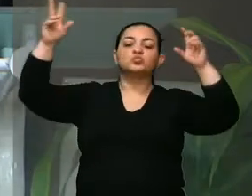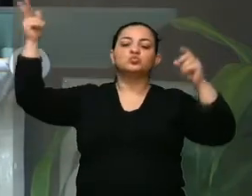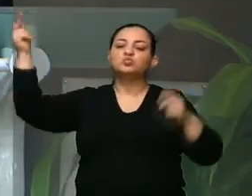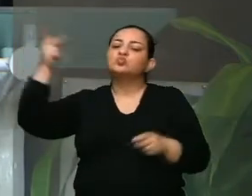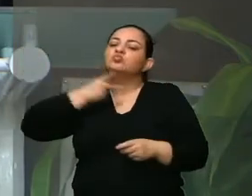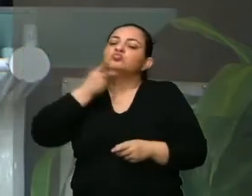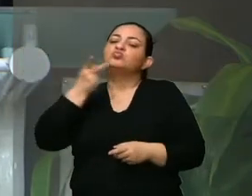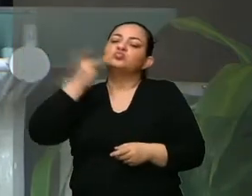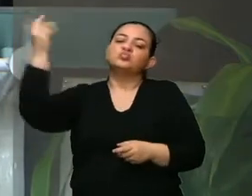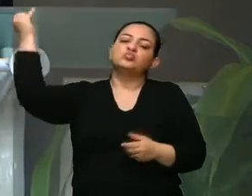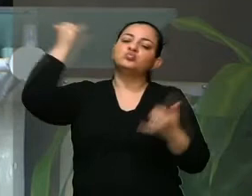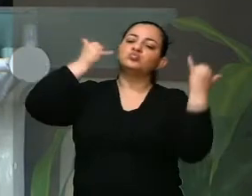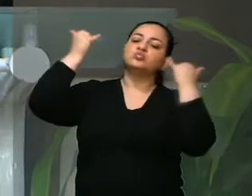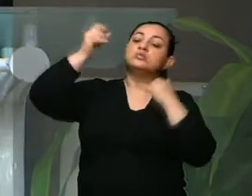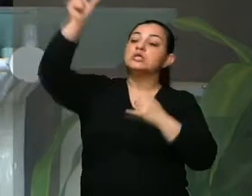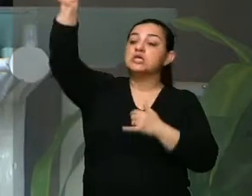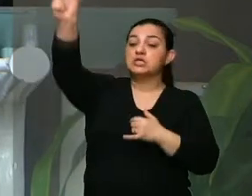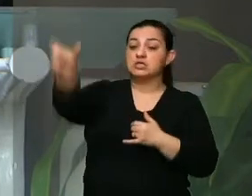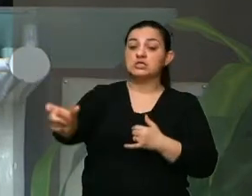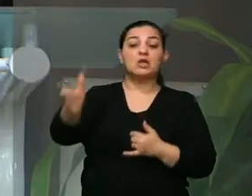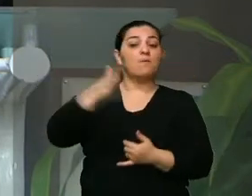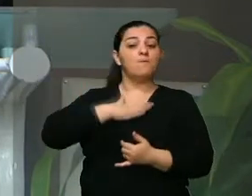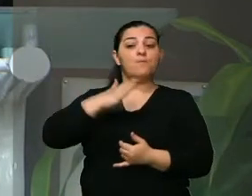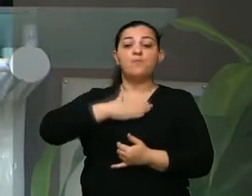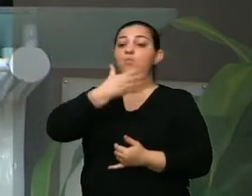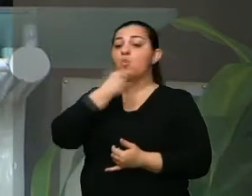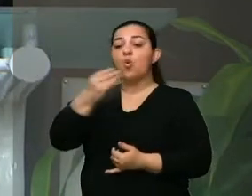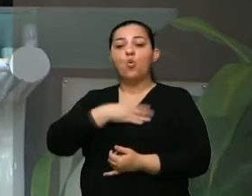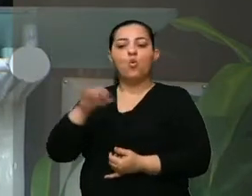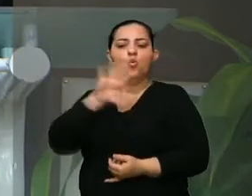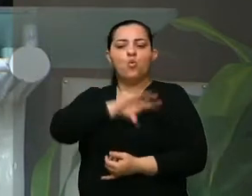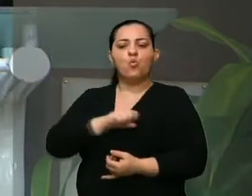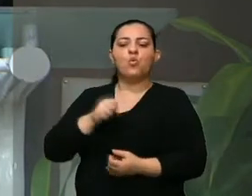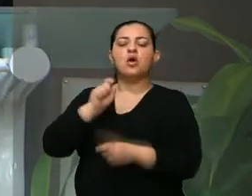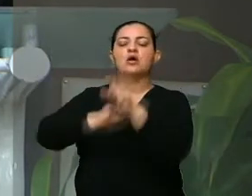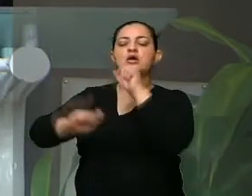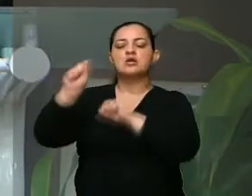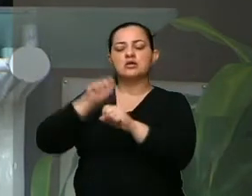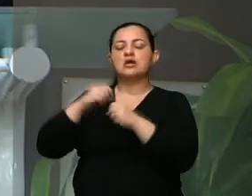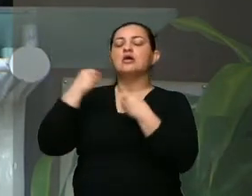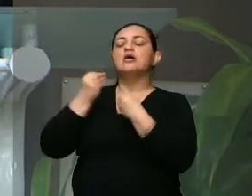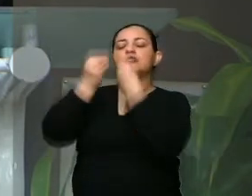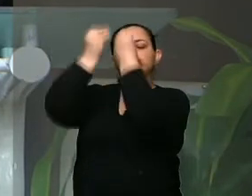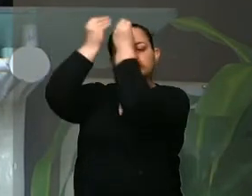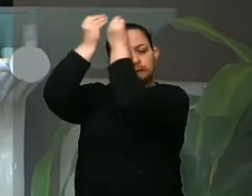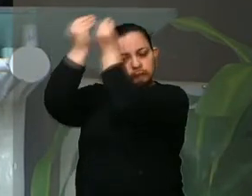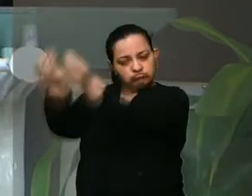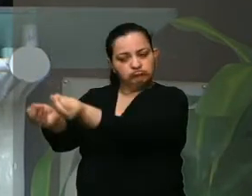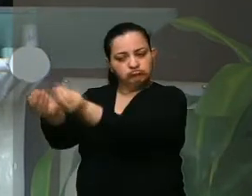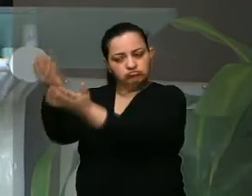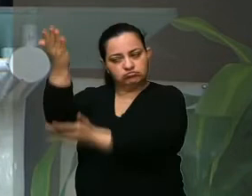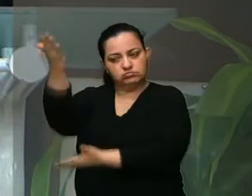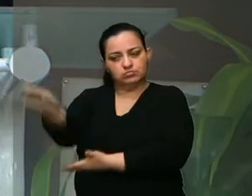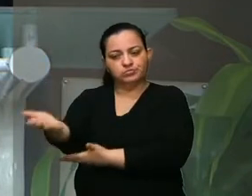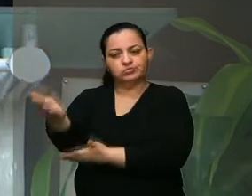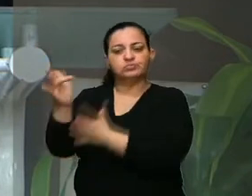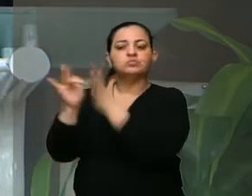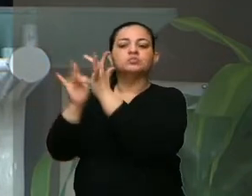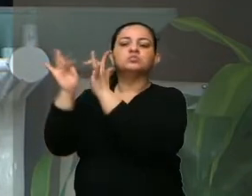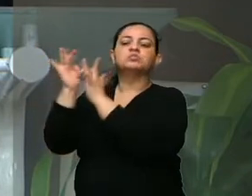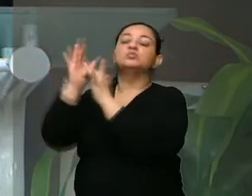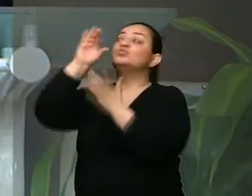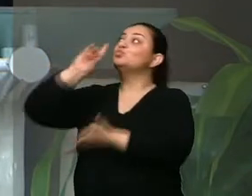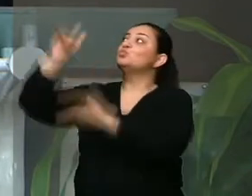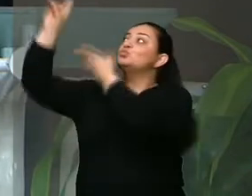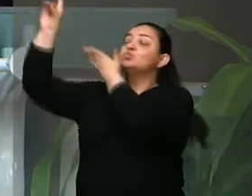que disse este é o meu filho amado em quem me comprazo deus